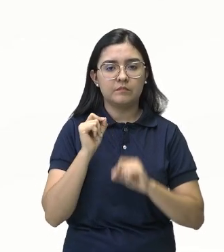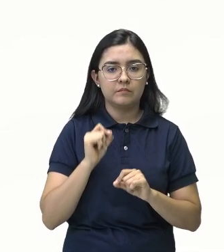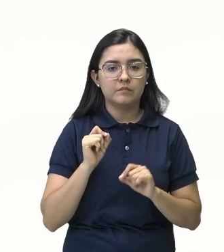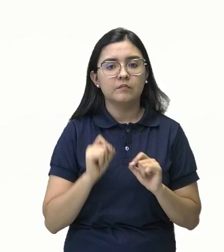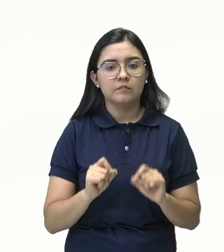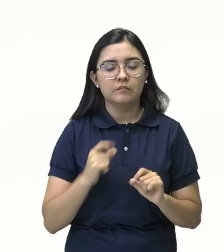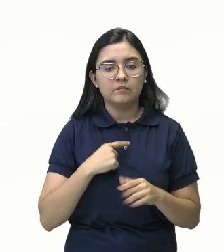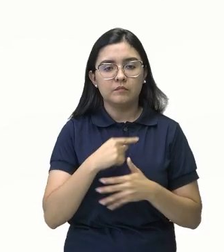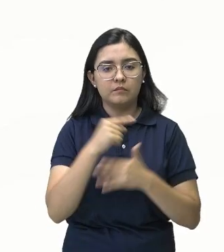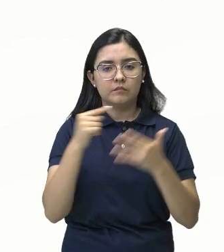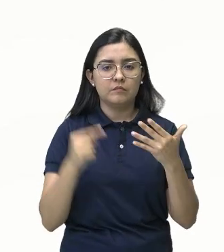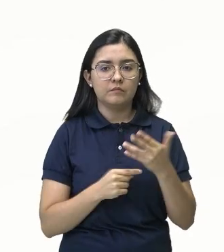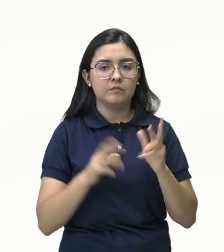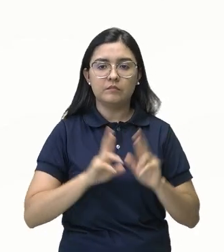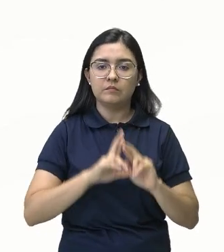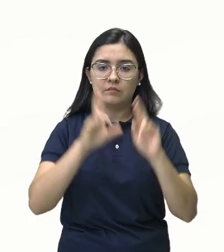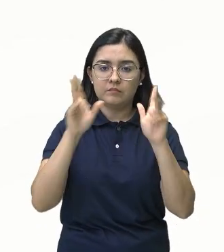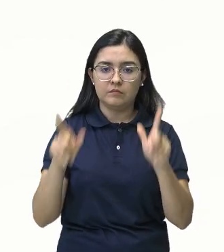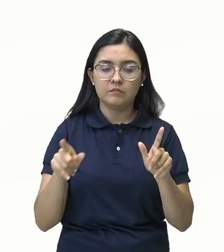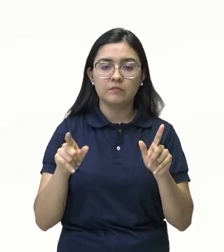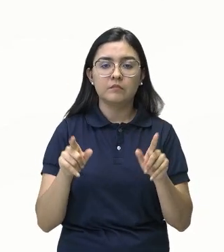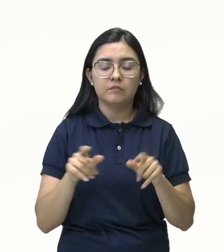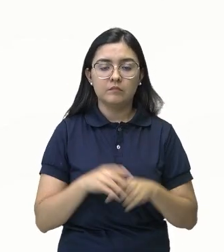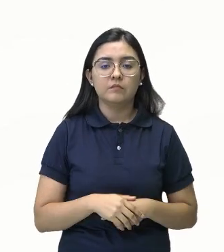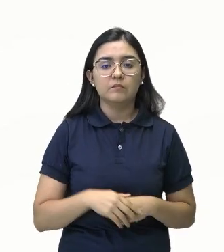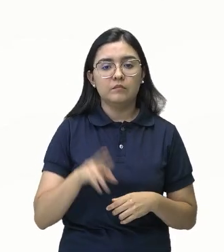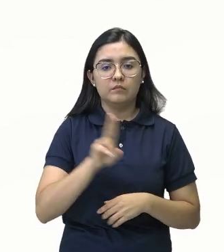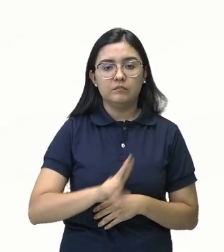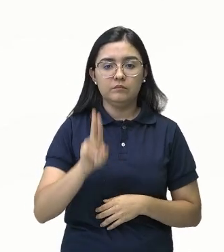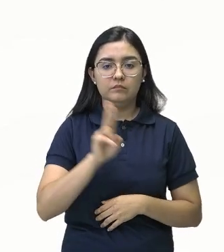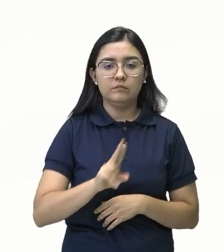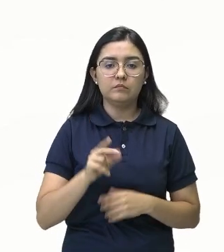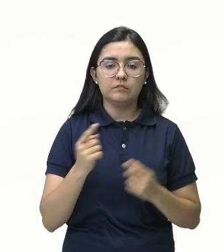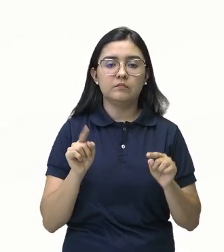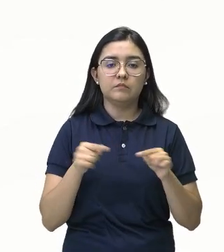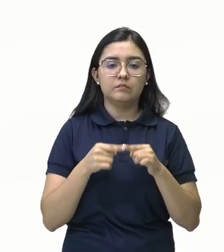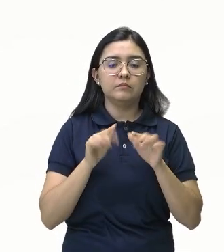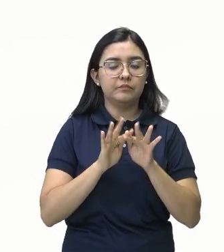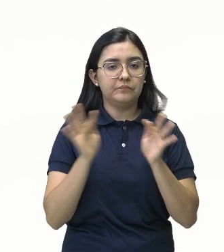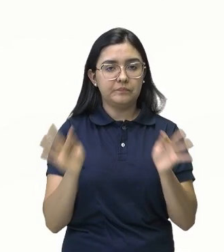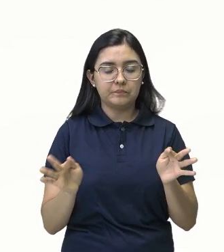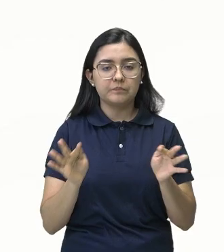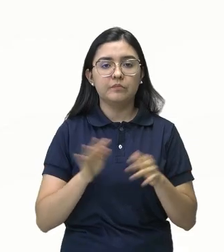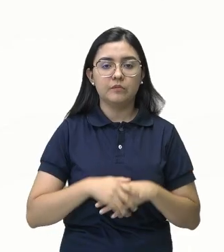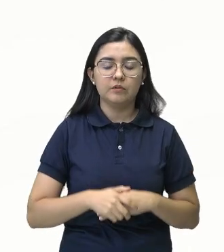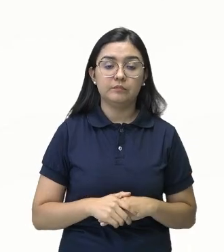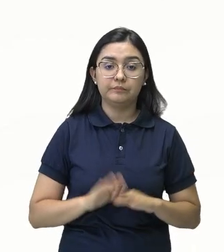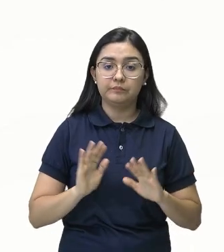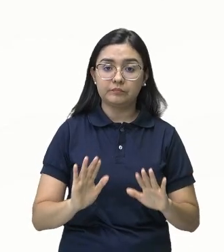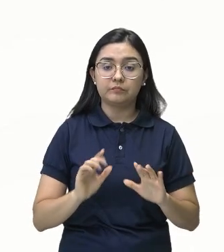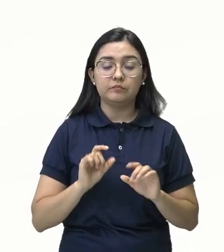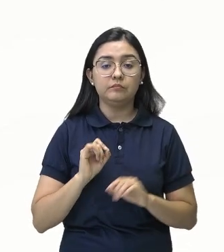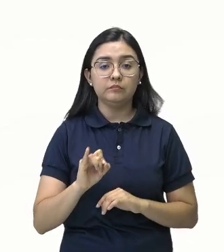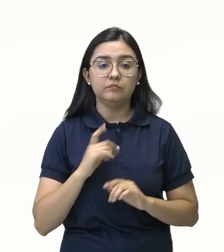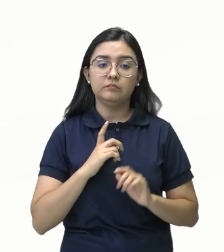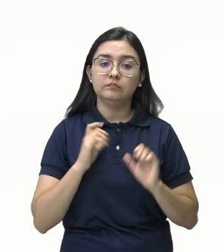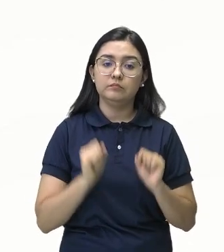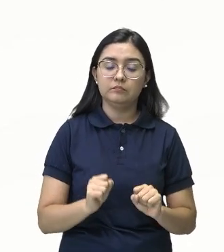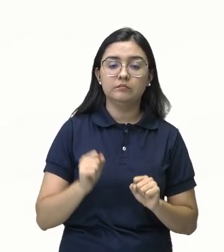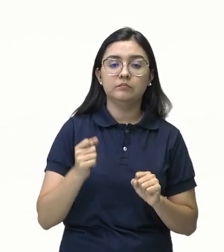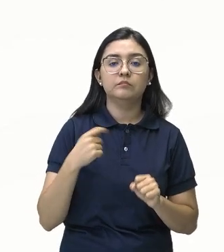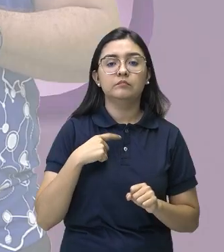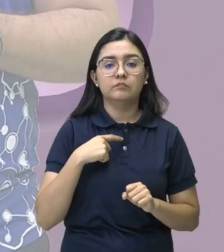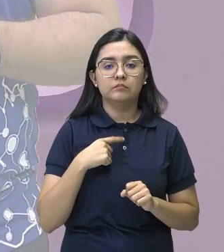né, elementos distintos, a gente utiliza a nossa combinação simples. Agora, quando a gente pode repetir